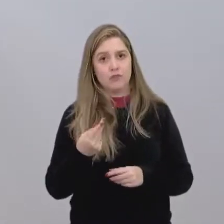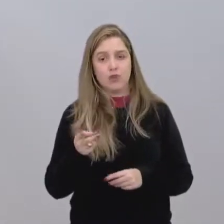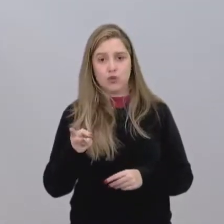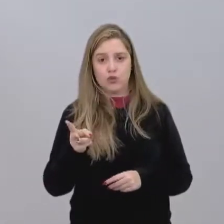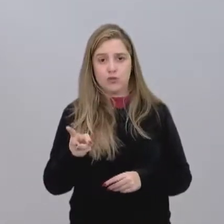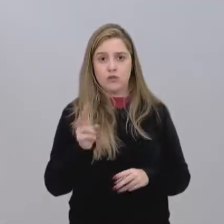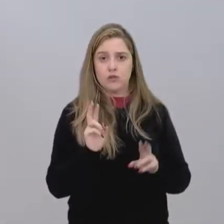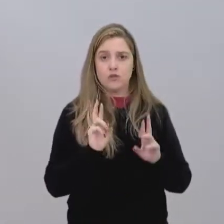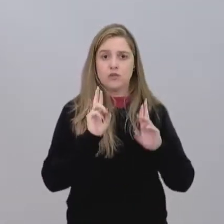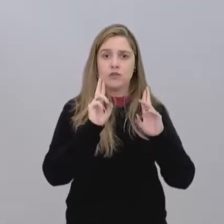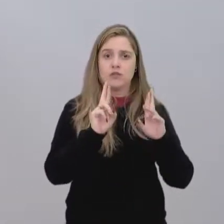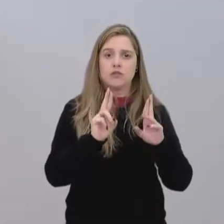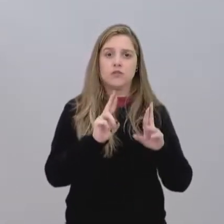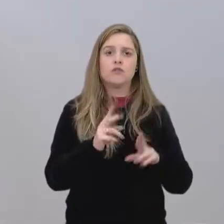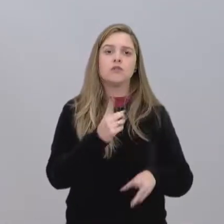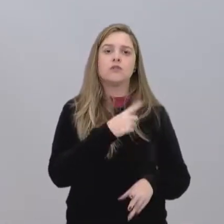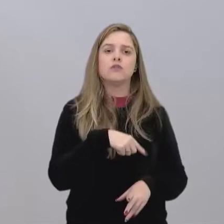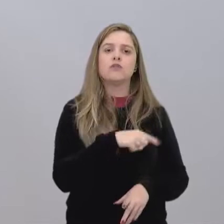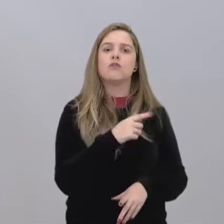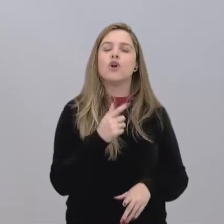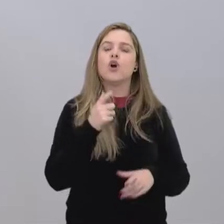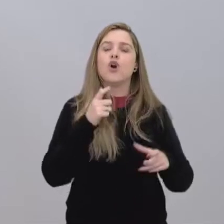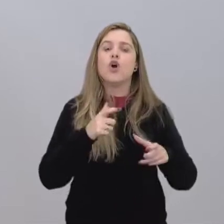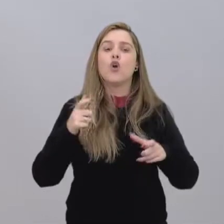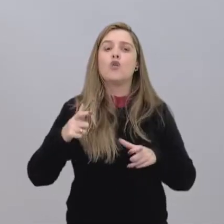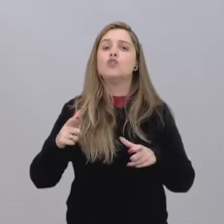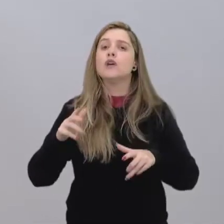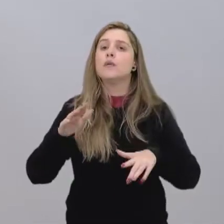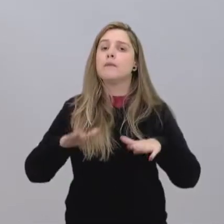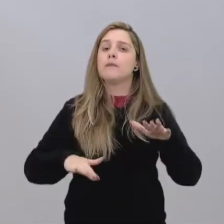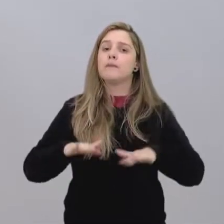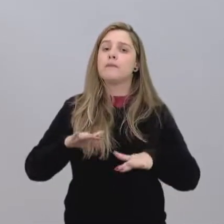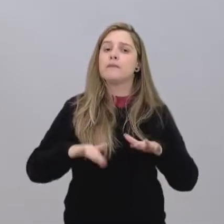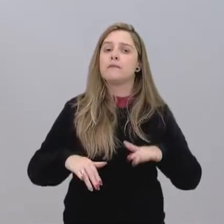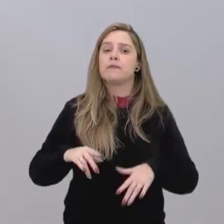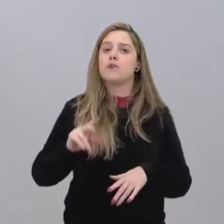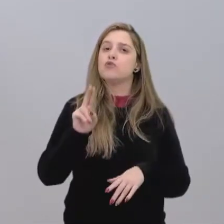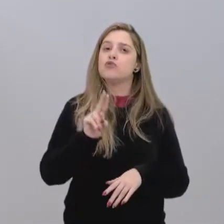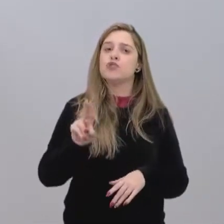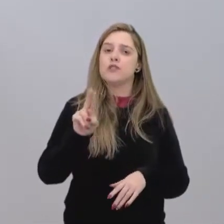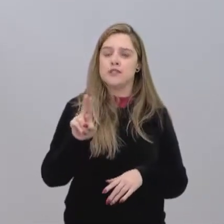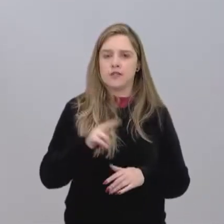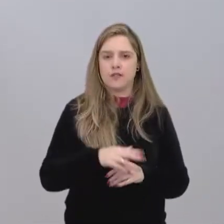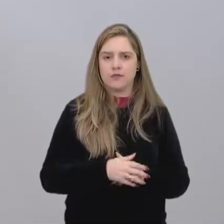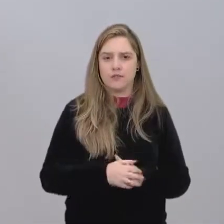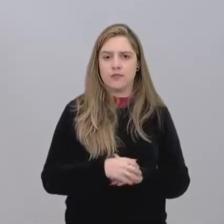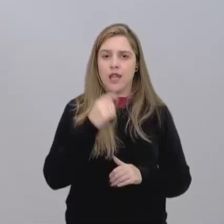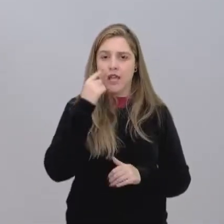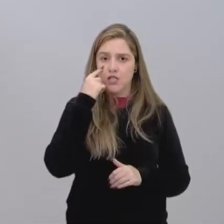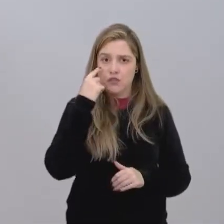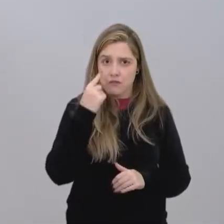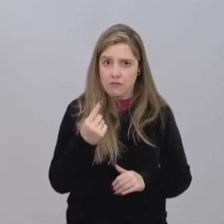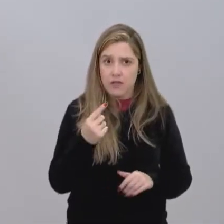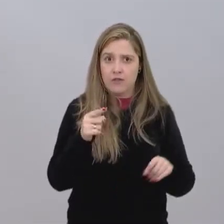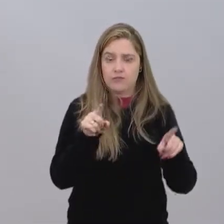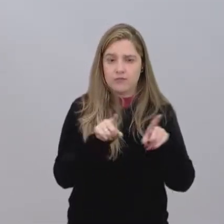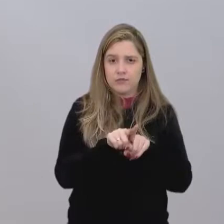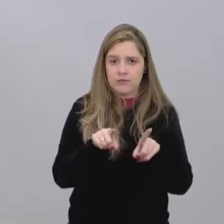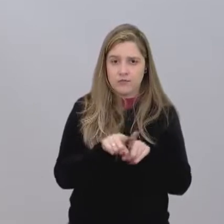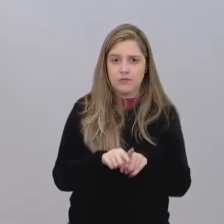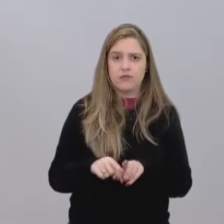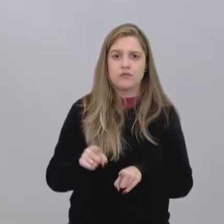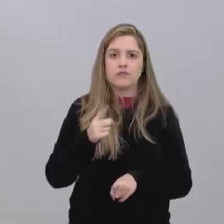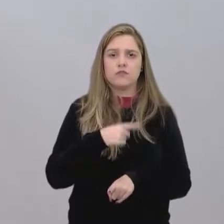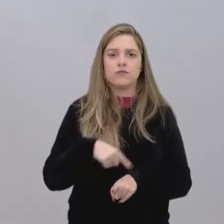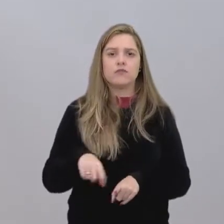respeito dos agrotóxicos, né, onde na maioria das vezes eles são utilizados. A gente viu, né, no nosso slide